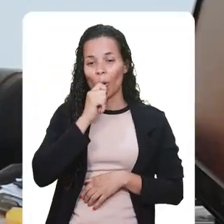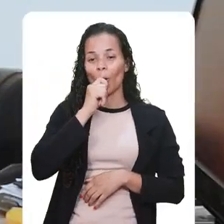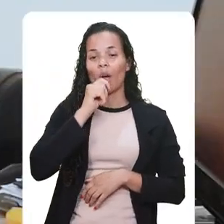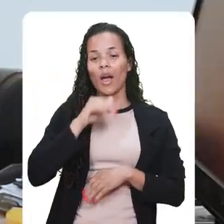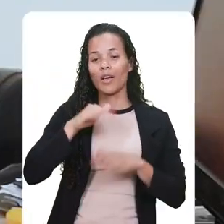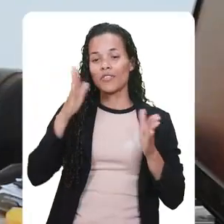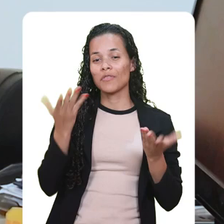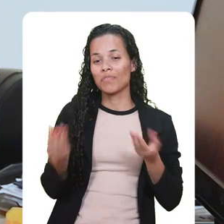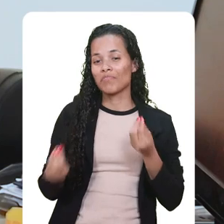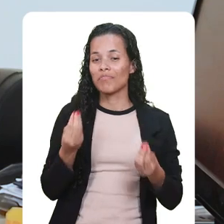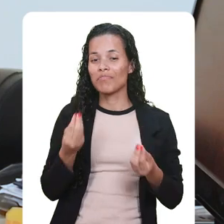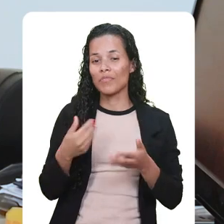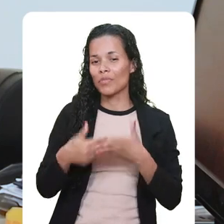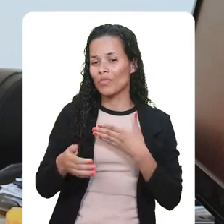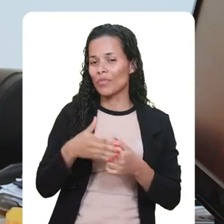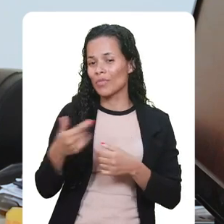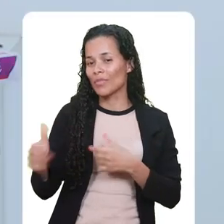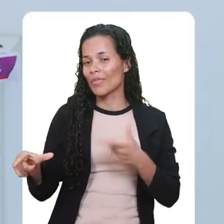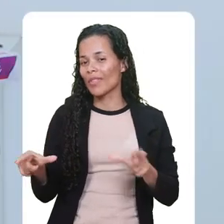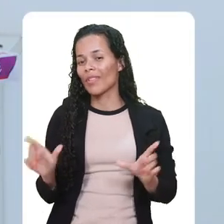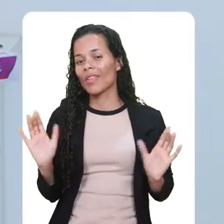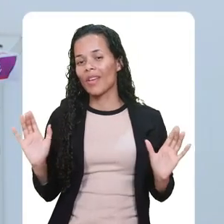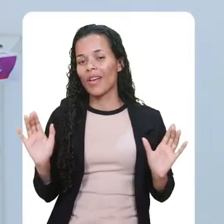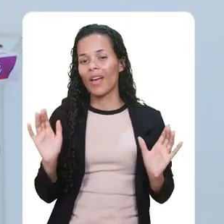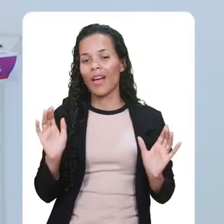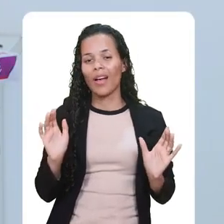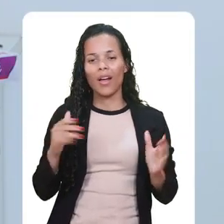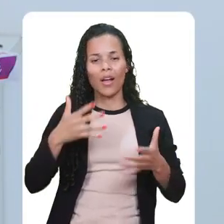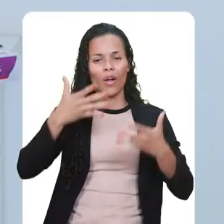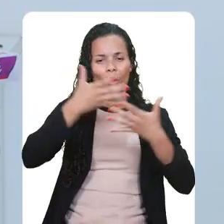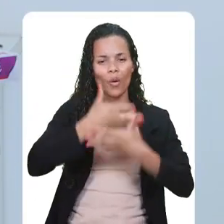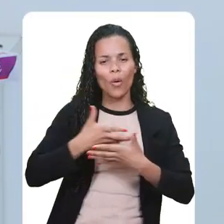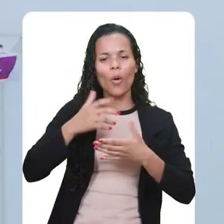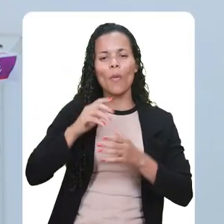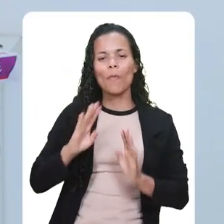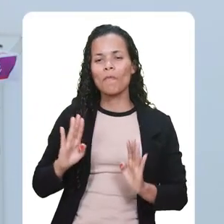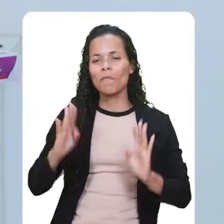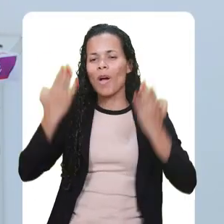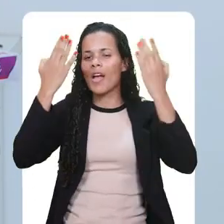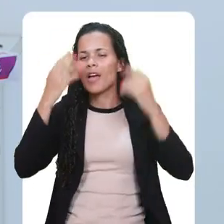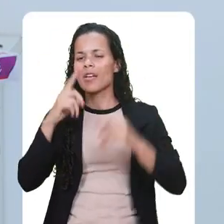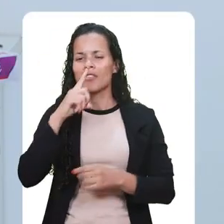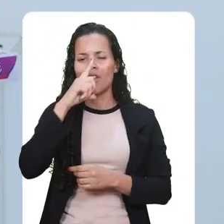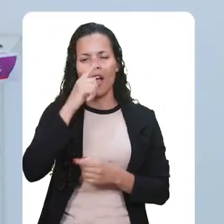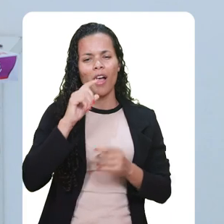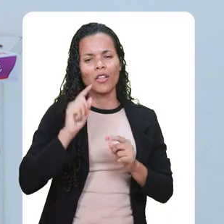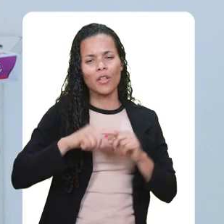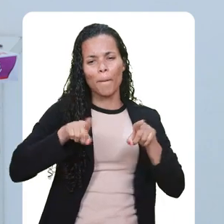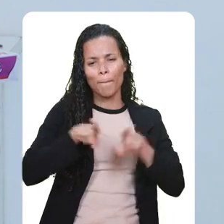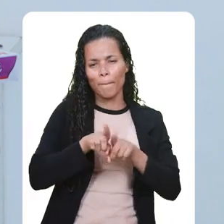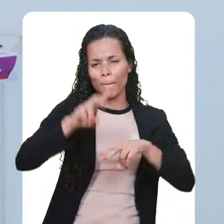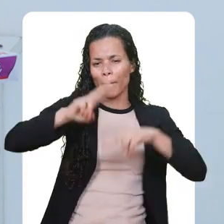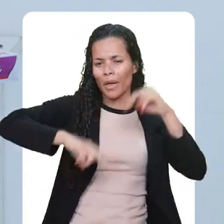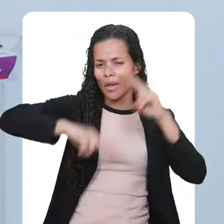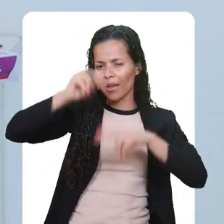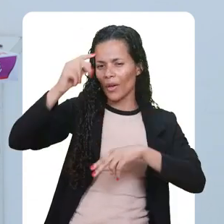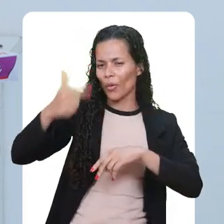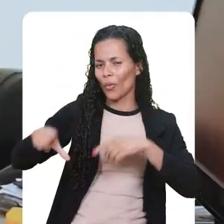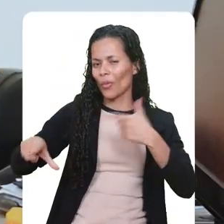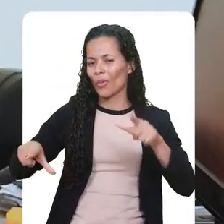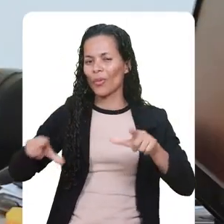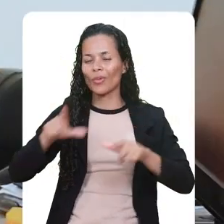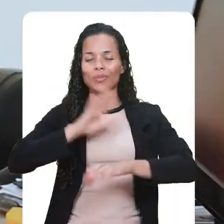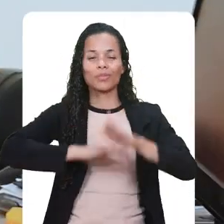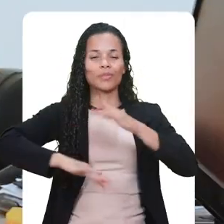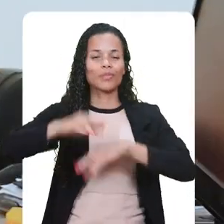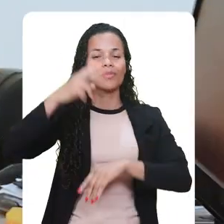de buzina, assim como outras agremiações, né, que fazem carnaval, que fazem festa junina, que